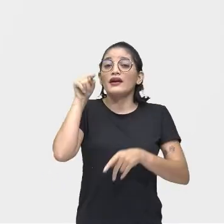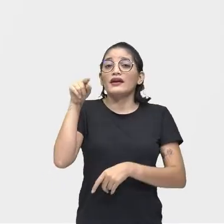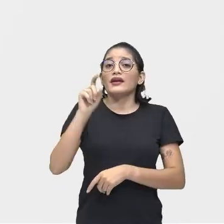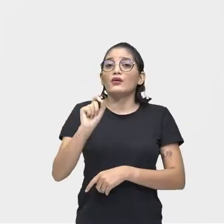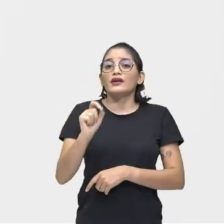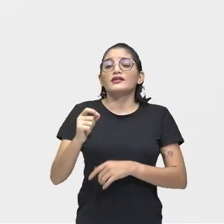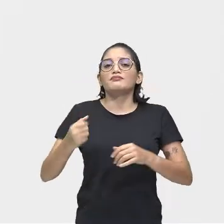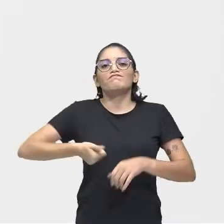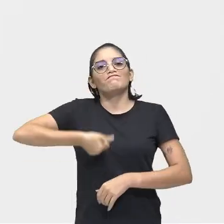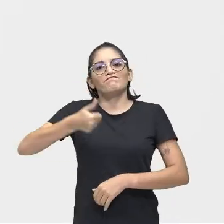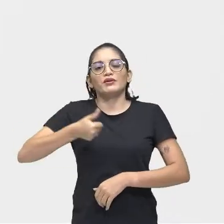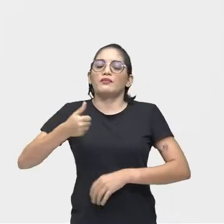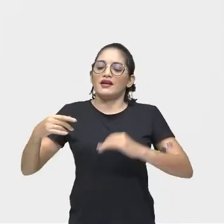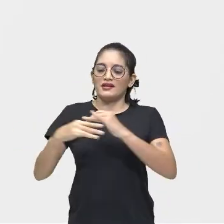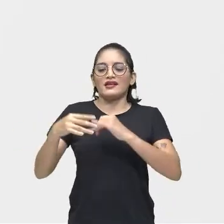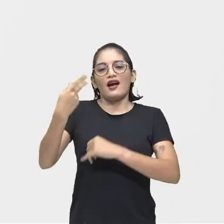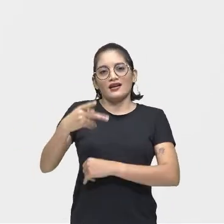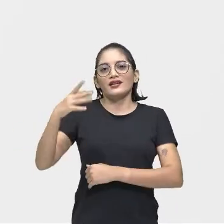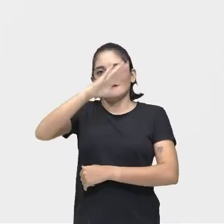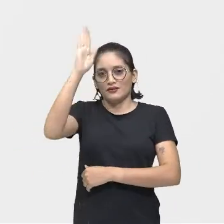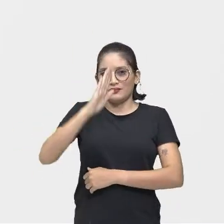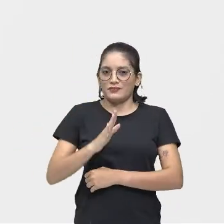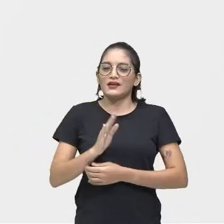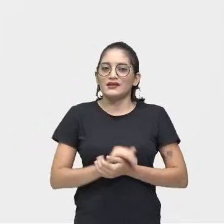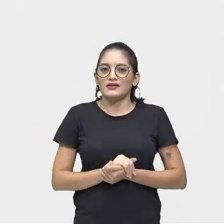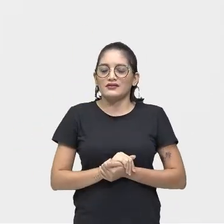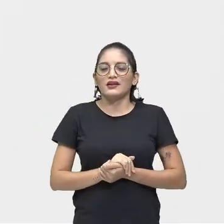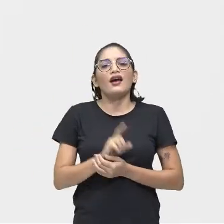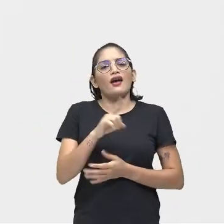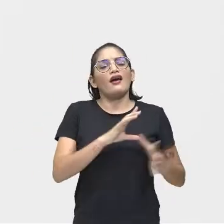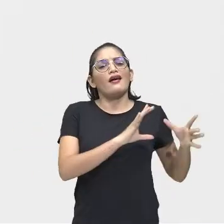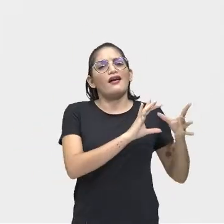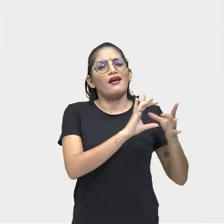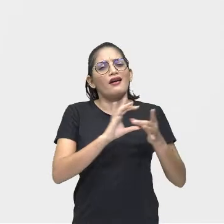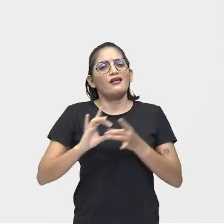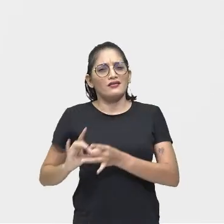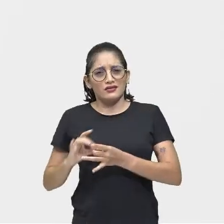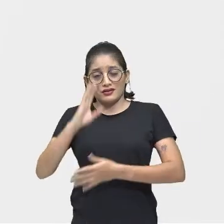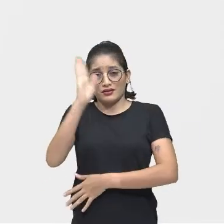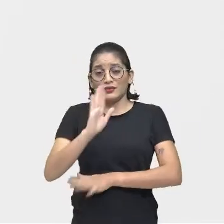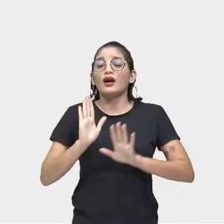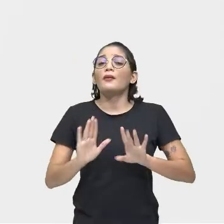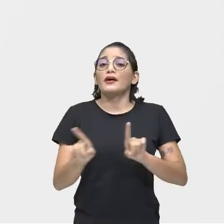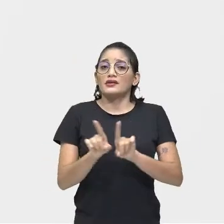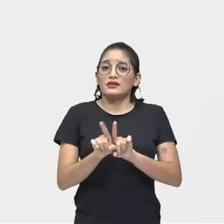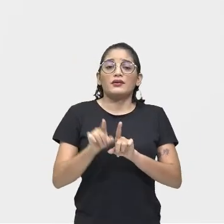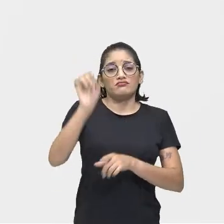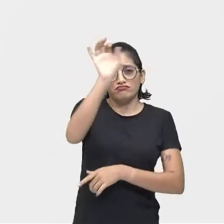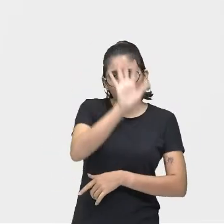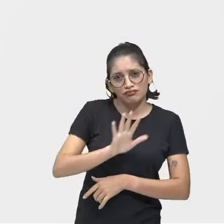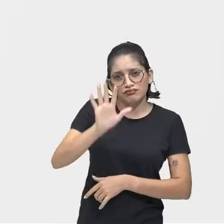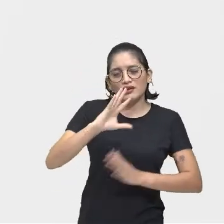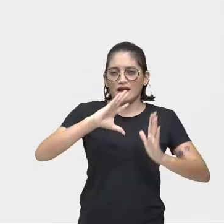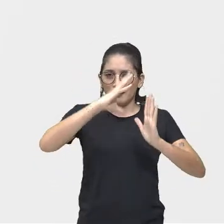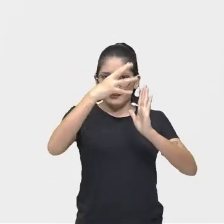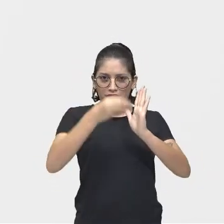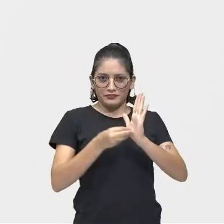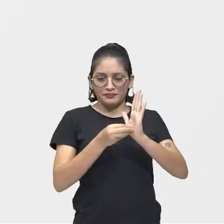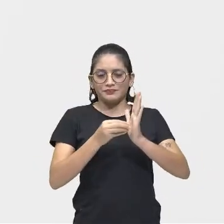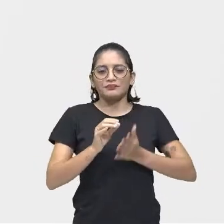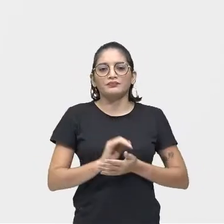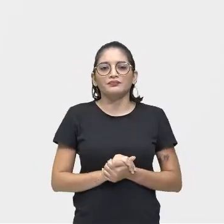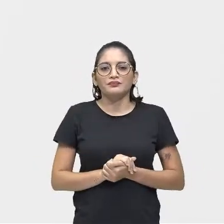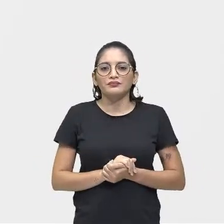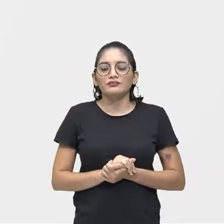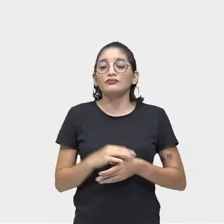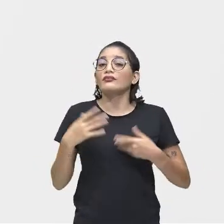primeiras cidades do Brasil. Aqui a gente está falando no contexto do Brasil, mas que também se aplica na região amazônica.